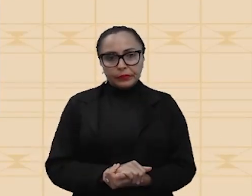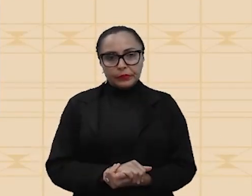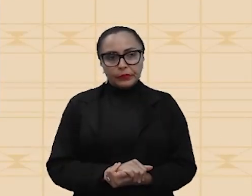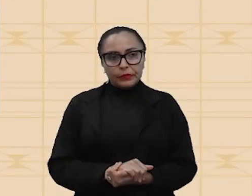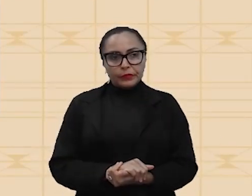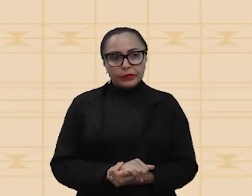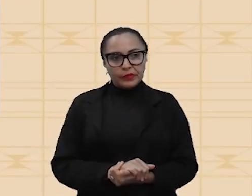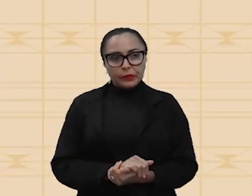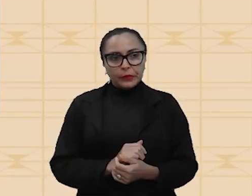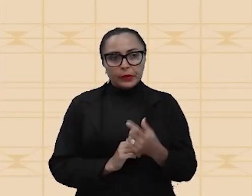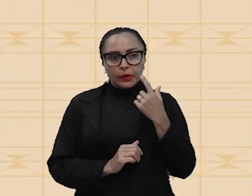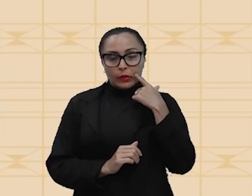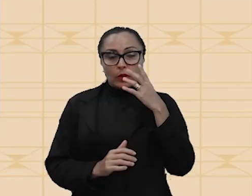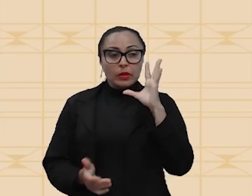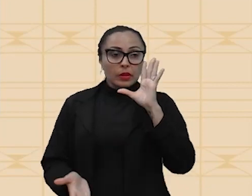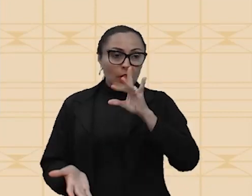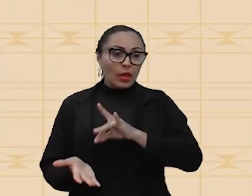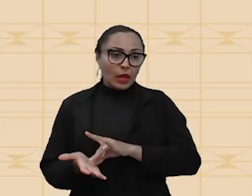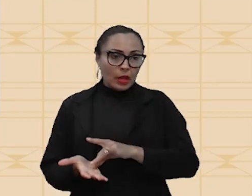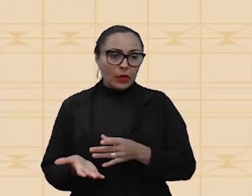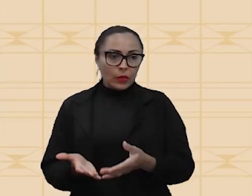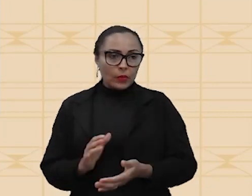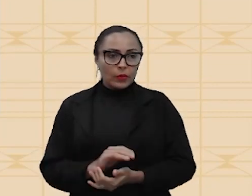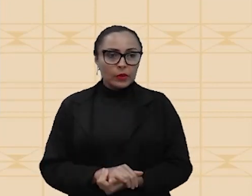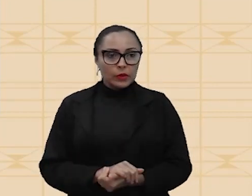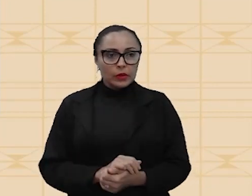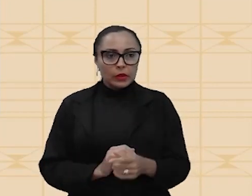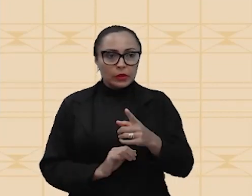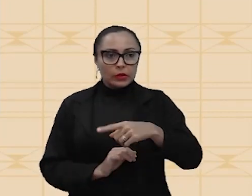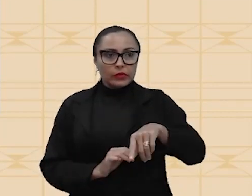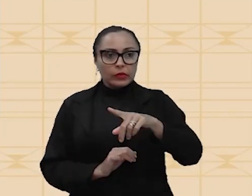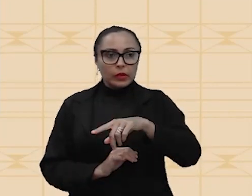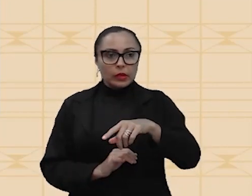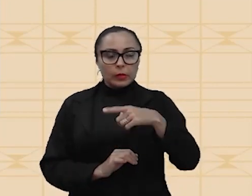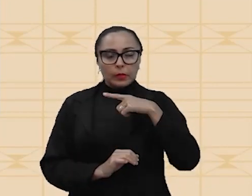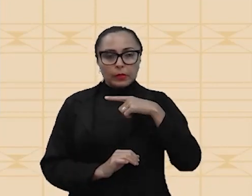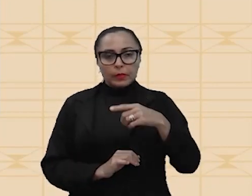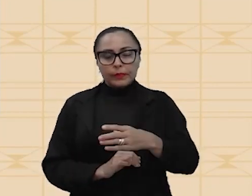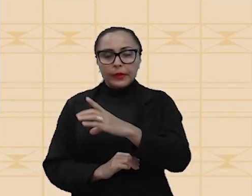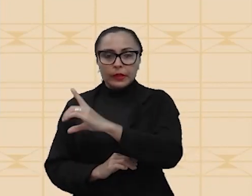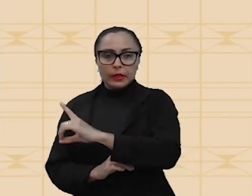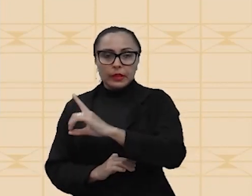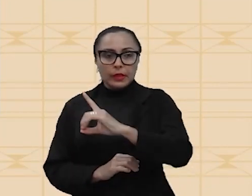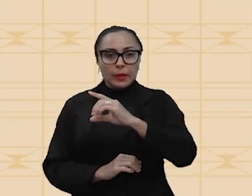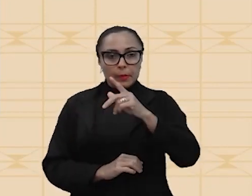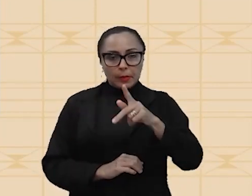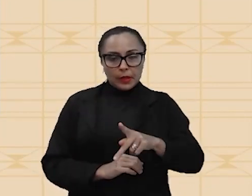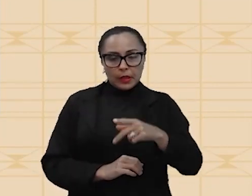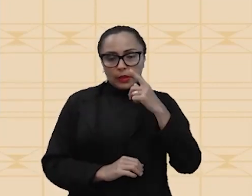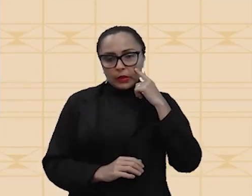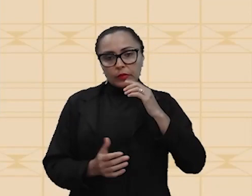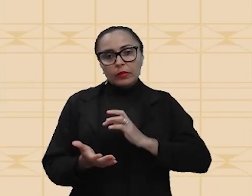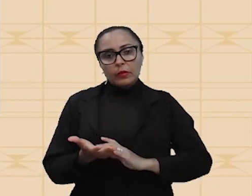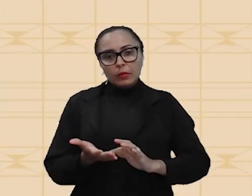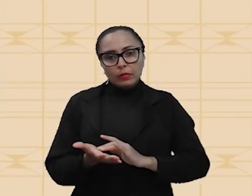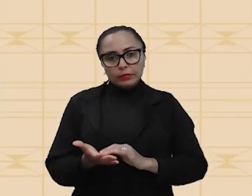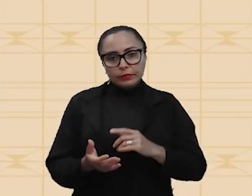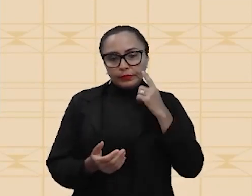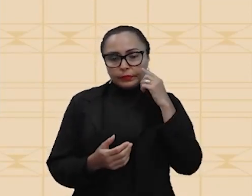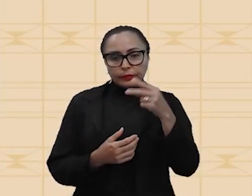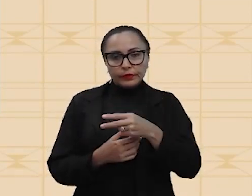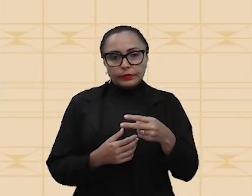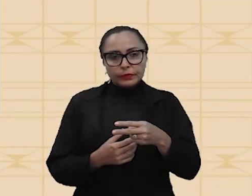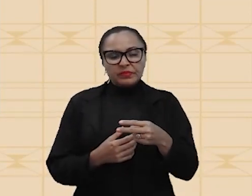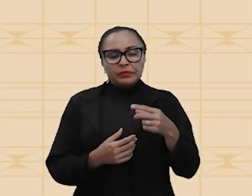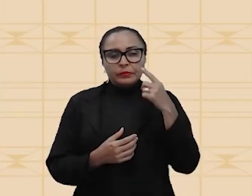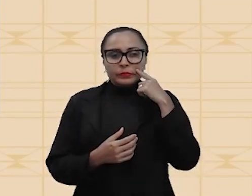ideal, ou melhor, real, onde nós vamos ter a DDP, que é o que nós queremos calcular, igual a quem? Vamos lá, que